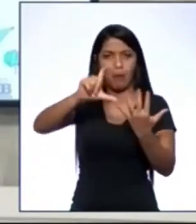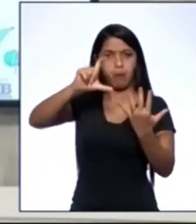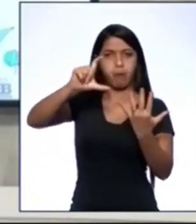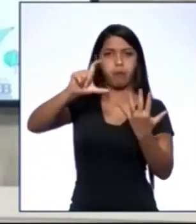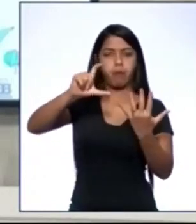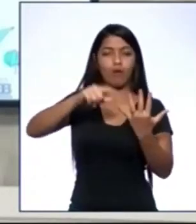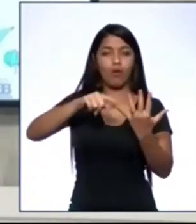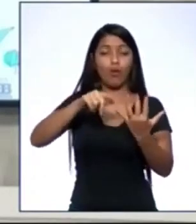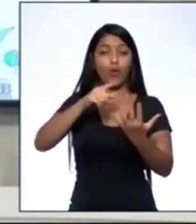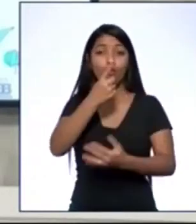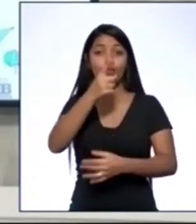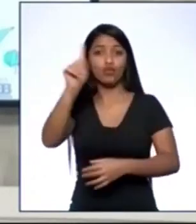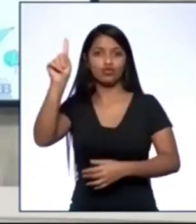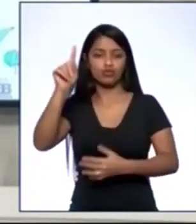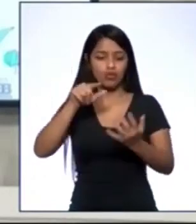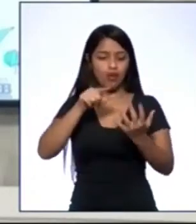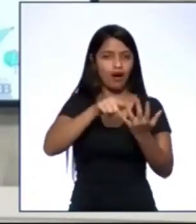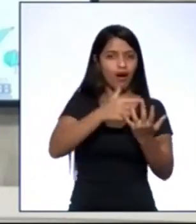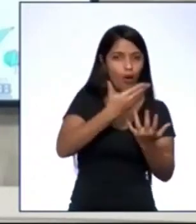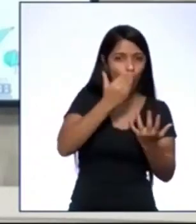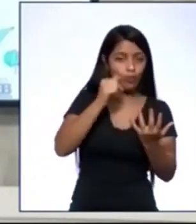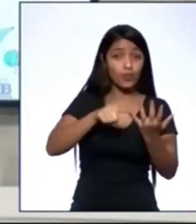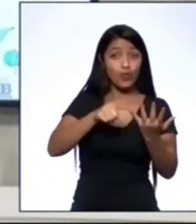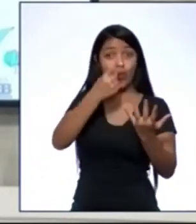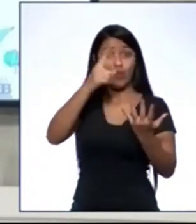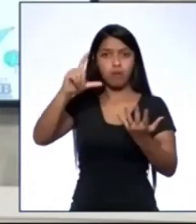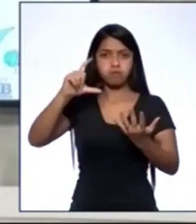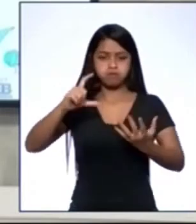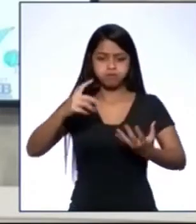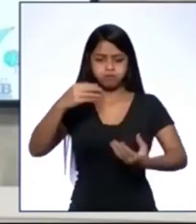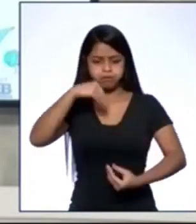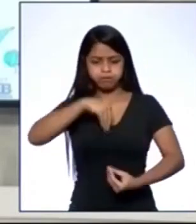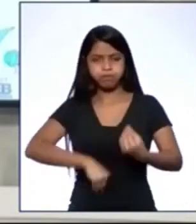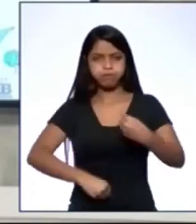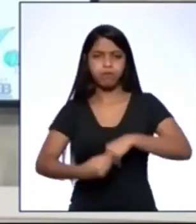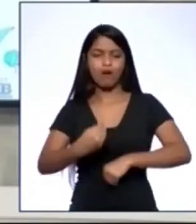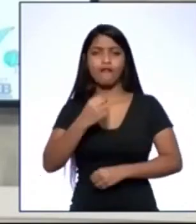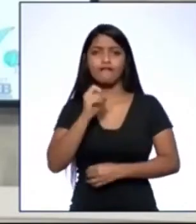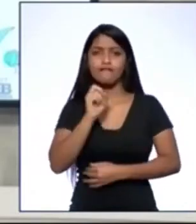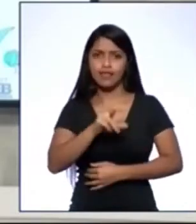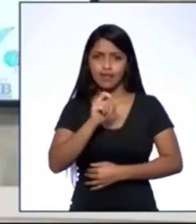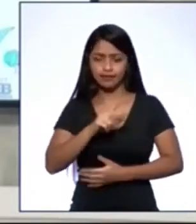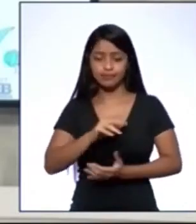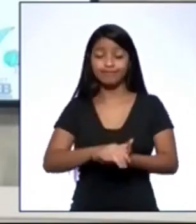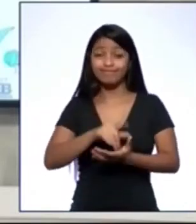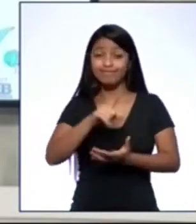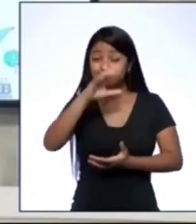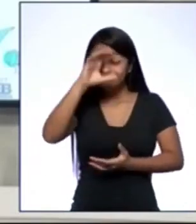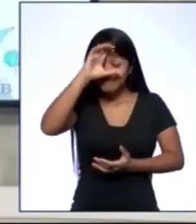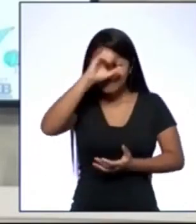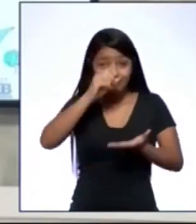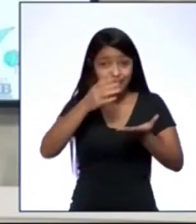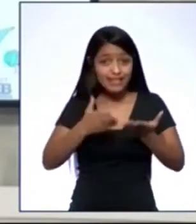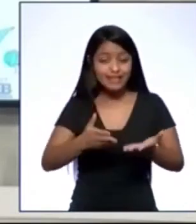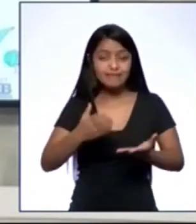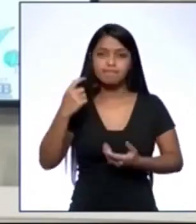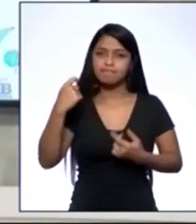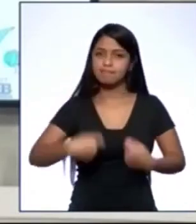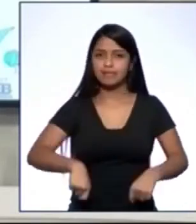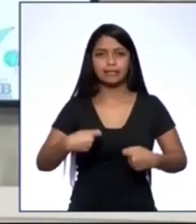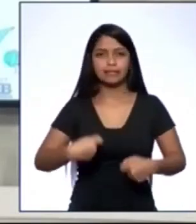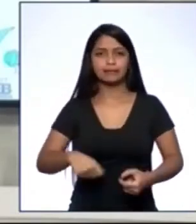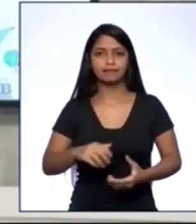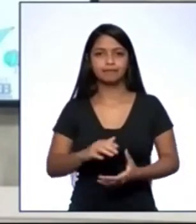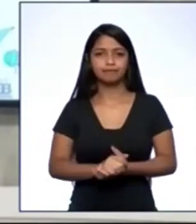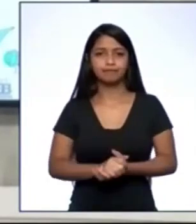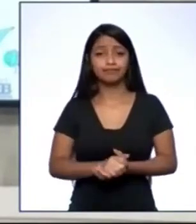tinha, companheiro, que manjar para essa questão. E toma cuidado, você que costuma gravar somente o